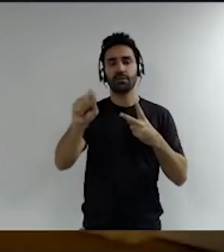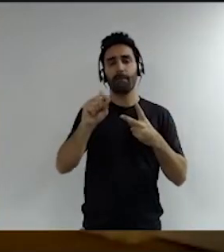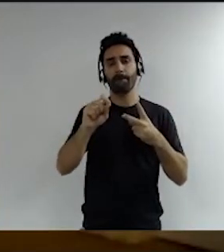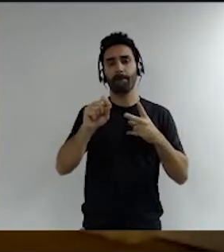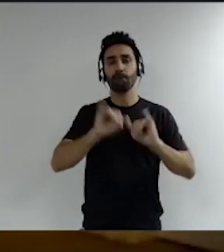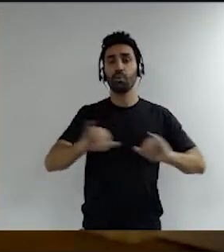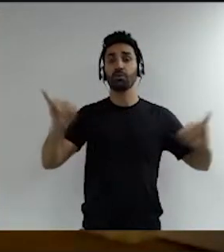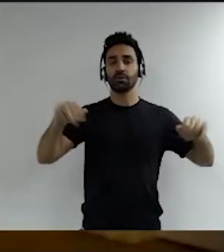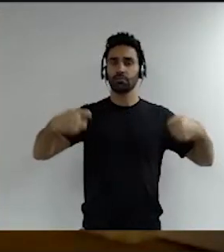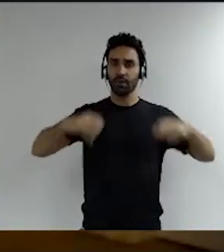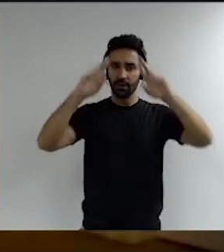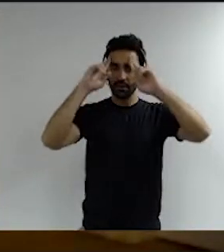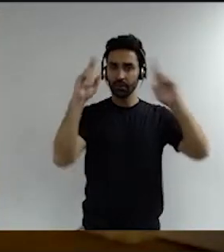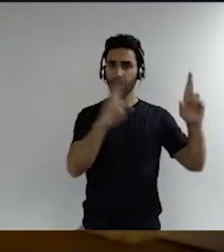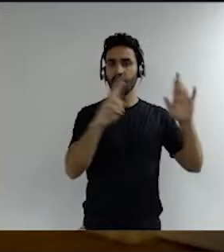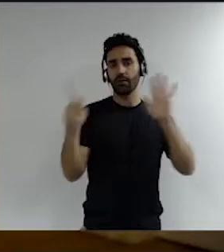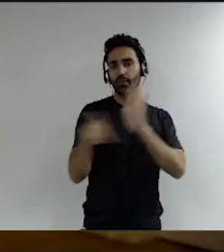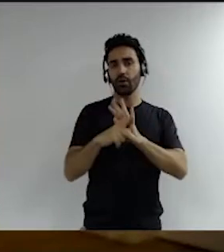sejam obedecidos.